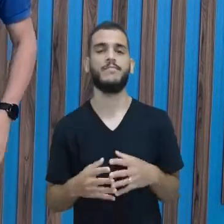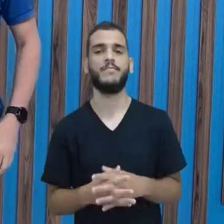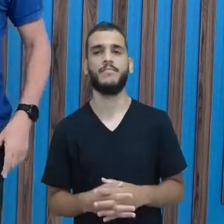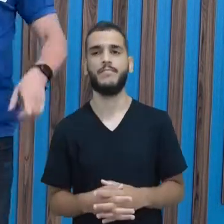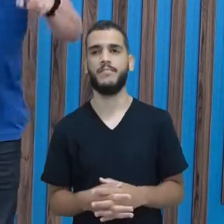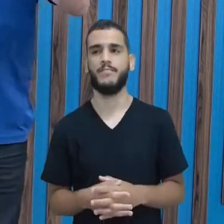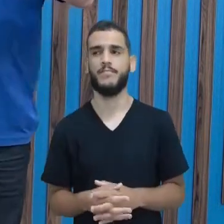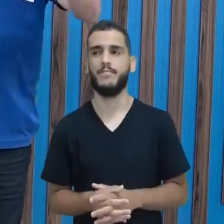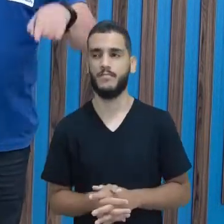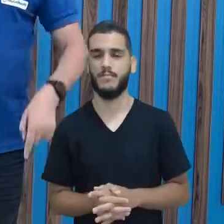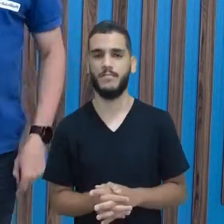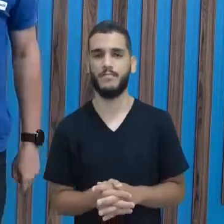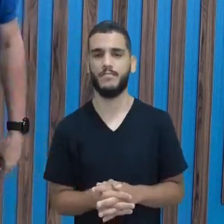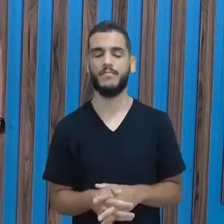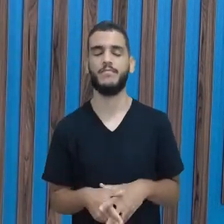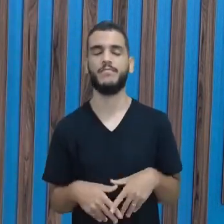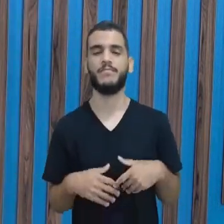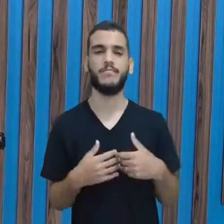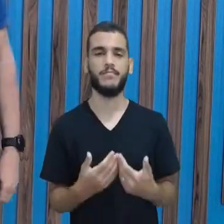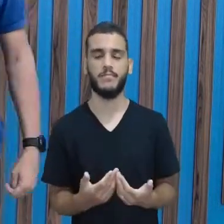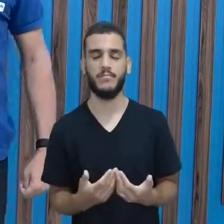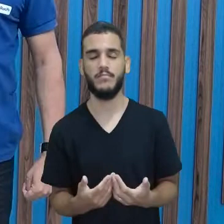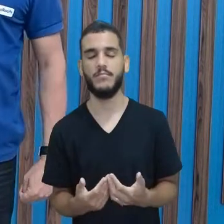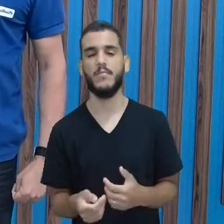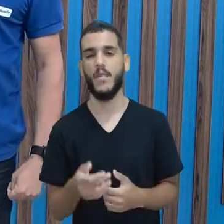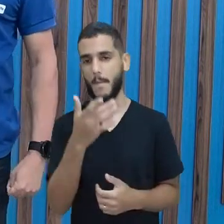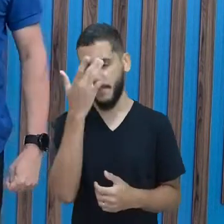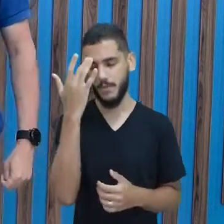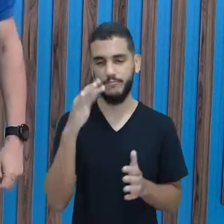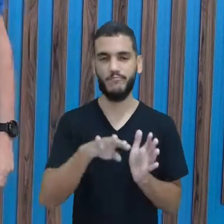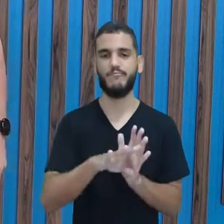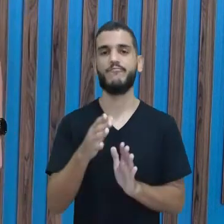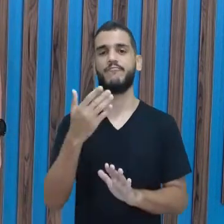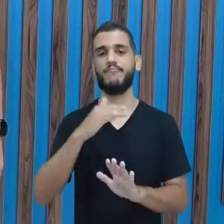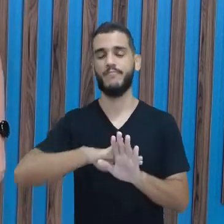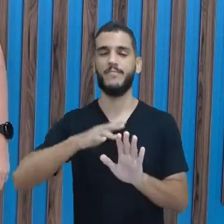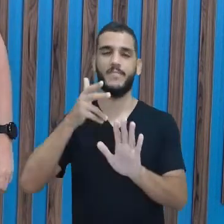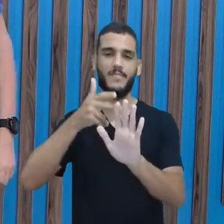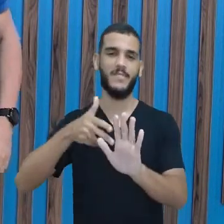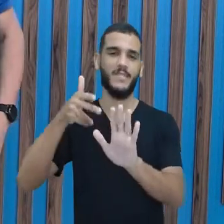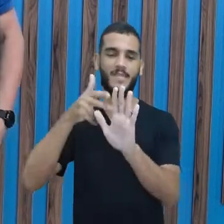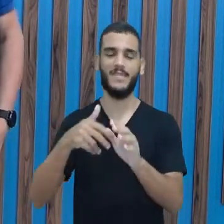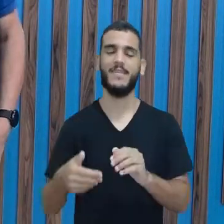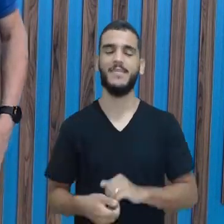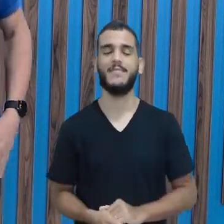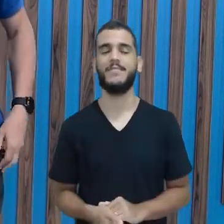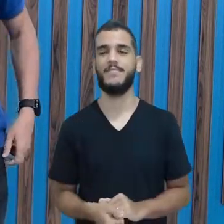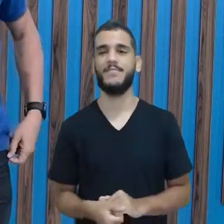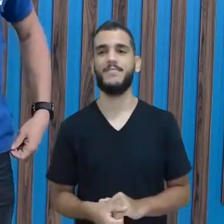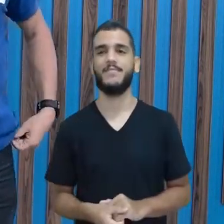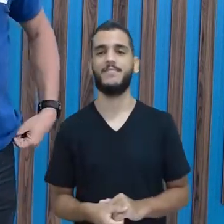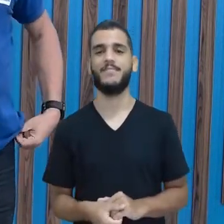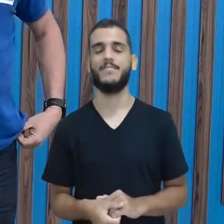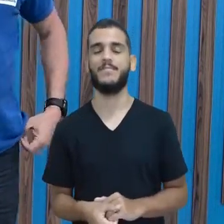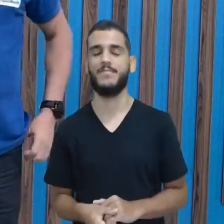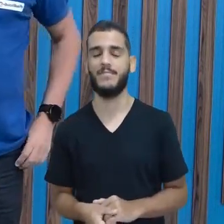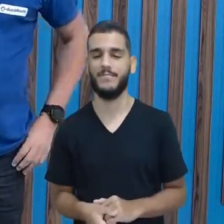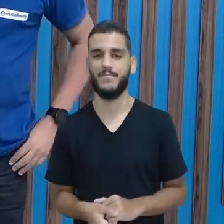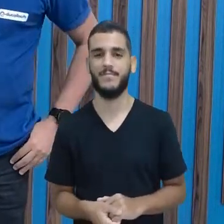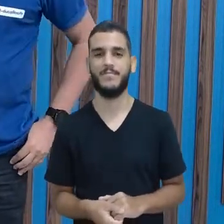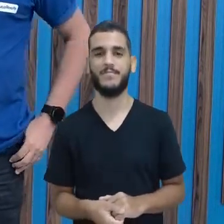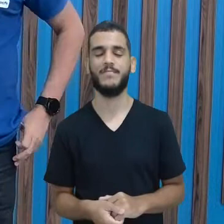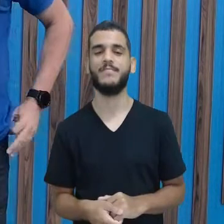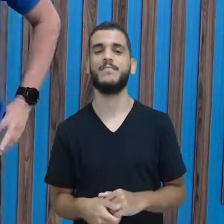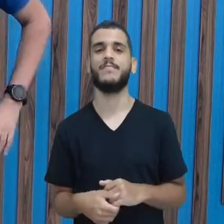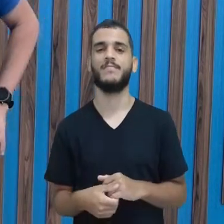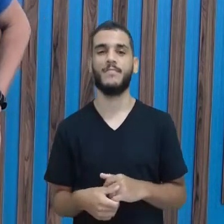Denis, não, ali, que chegou ali agora no estúdio. Não cheguei a ver, não. Chegou. Jonaci, é? Não, rapaz.